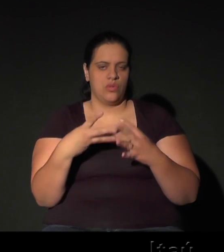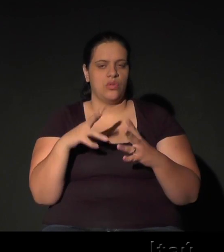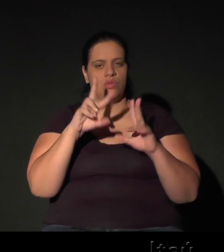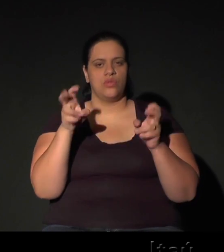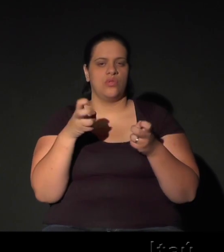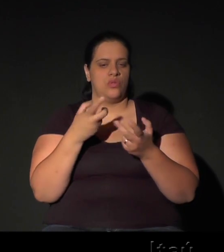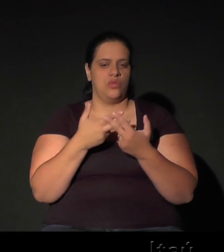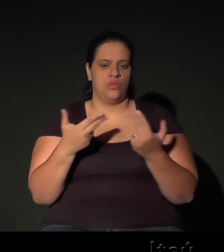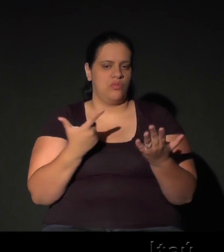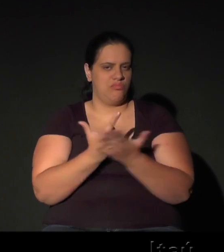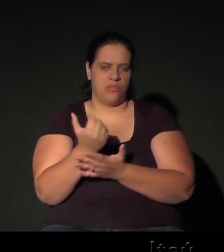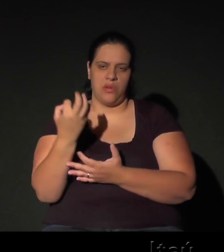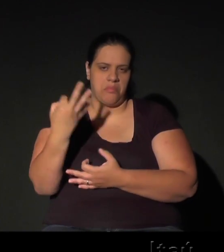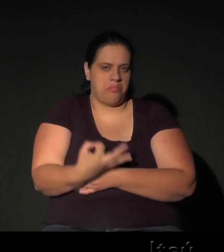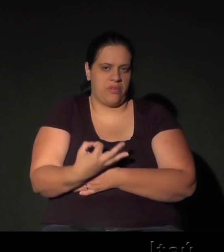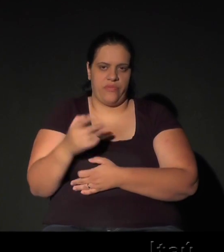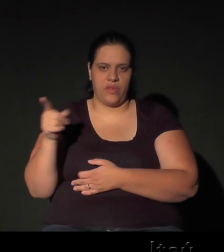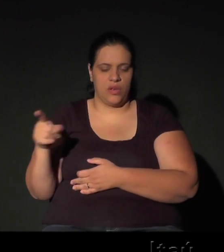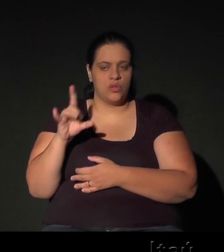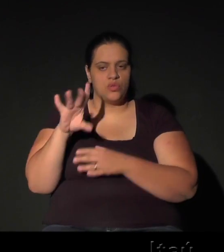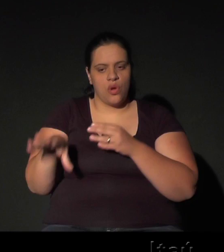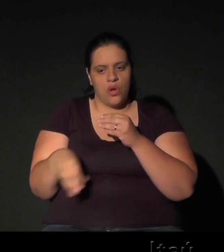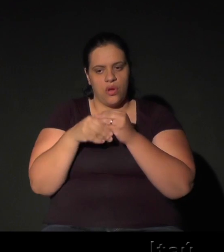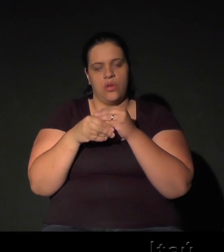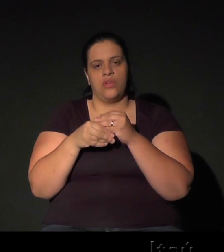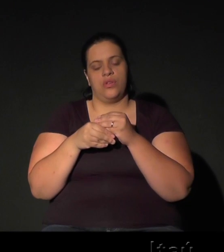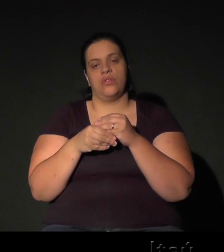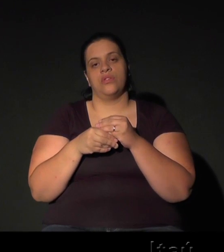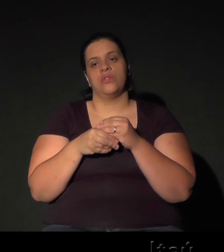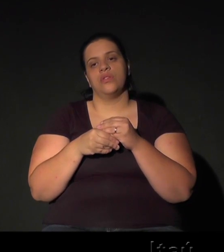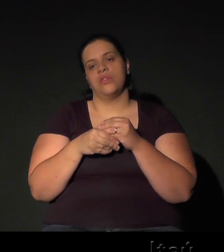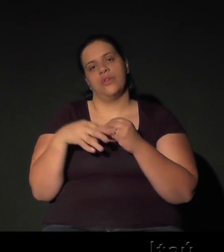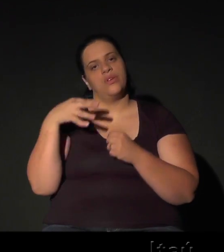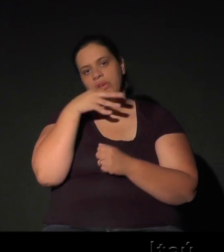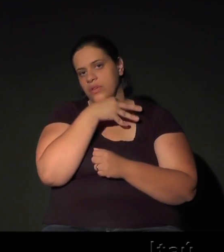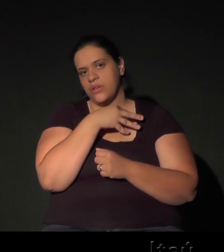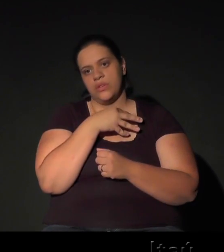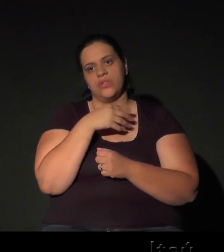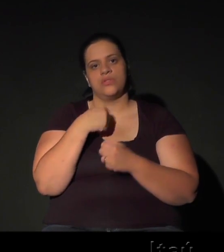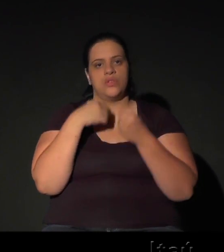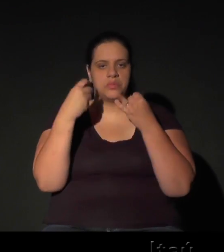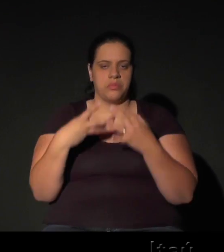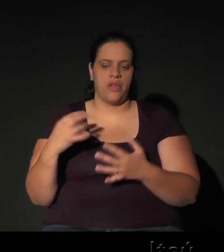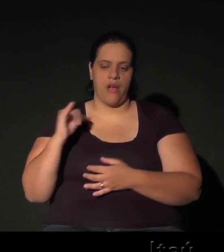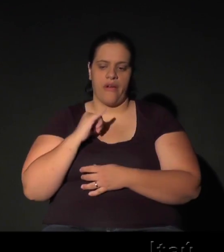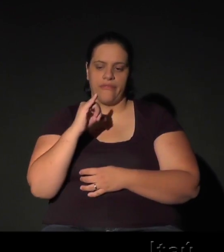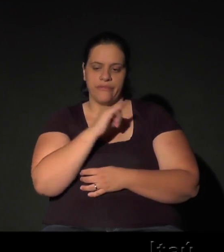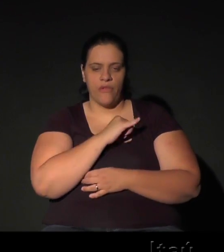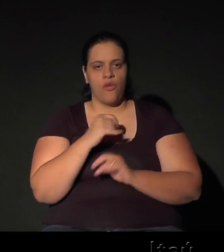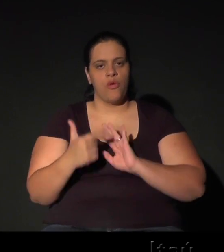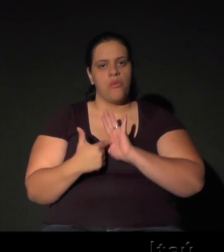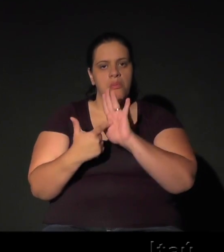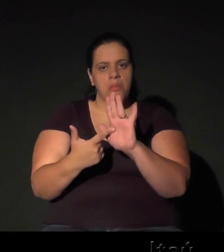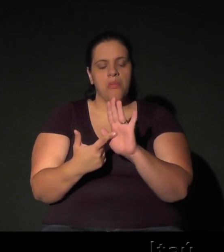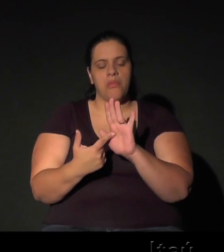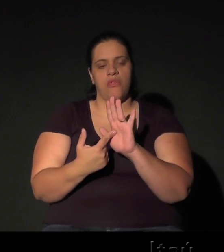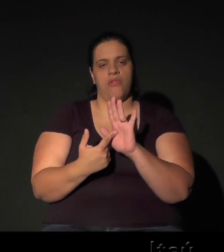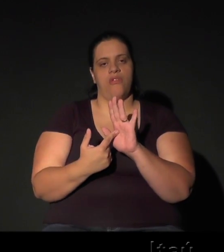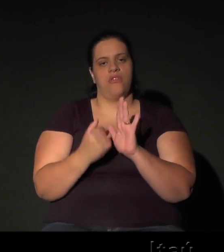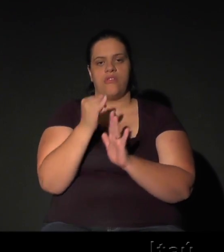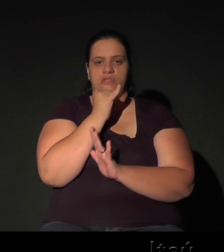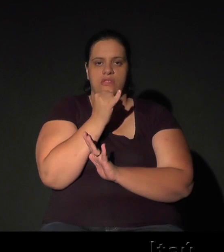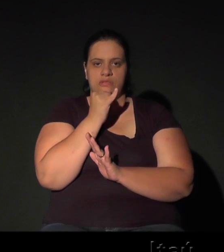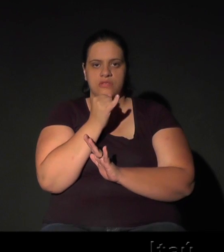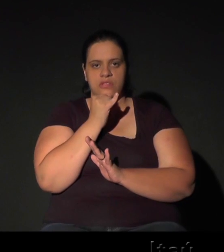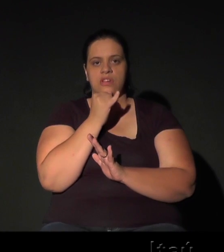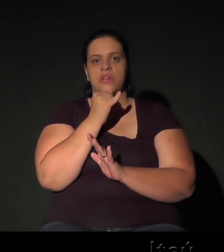do consumo de maneira perfeita eu iria acrescentar um pouco né eh óbvio que né quando eu falo da Von quando a gente dá esse esse tipo de de